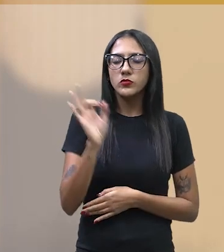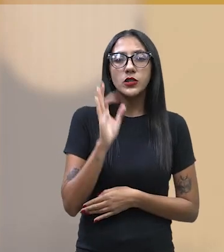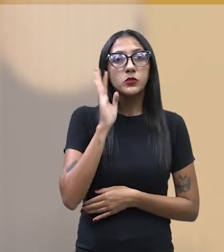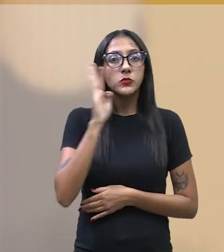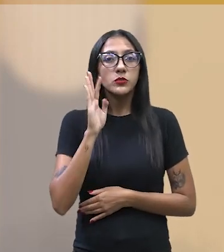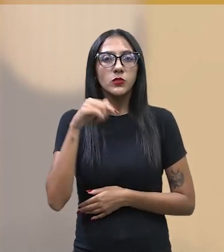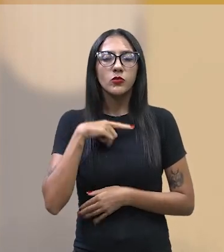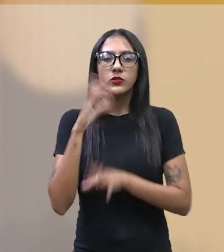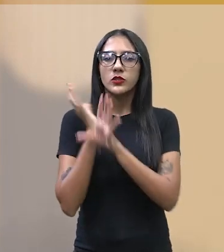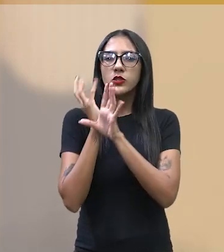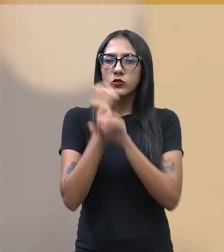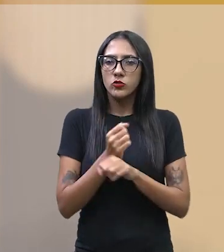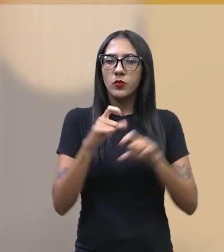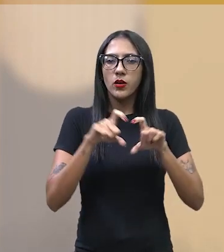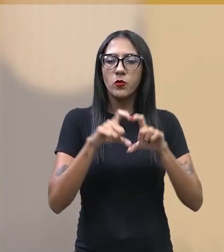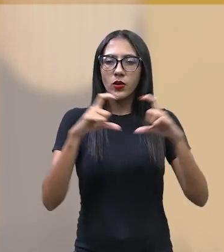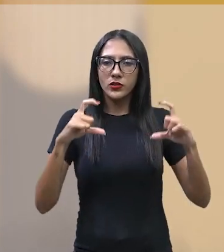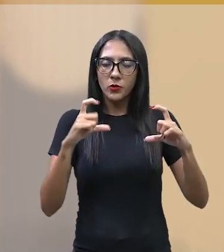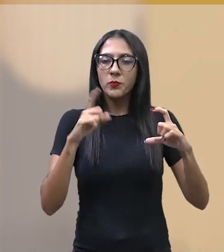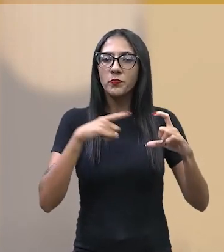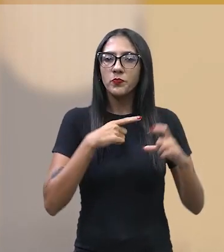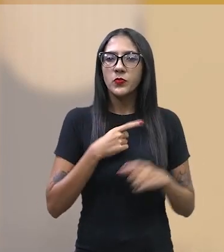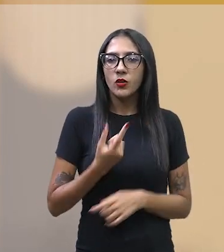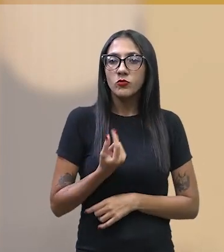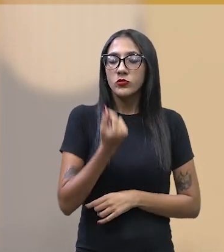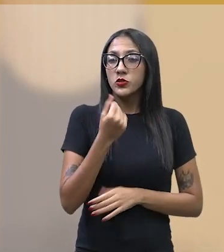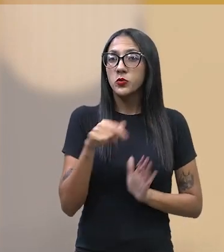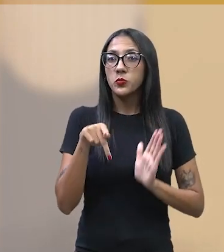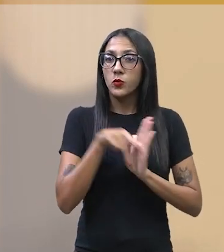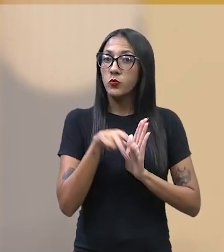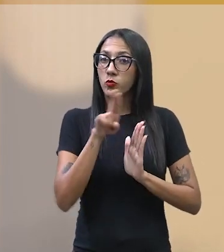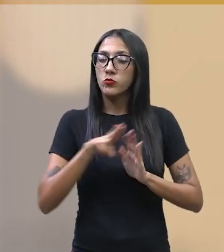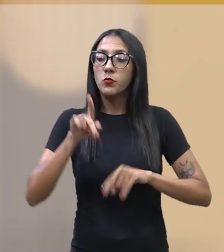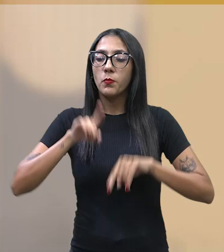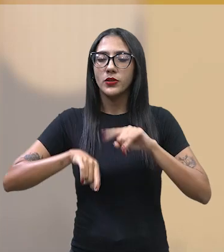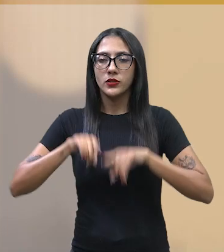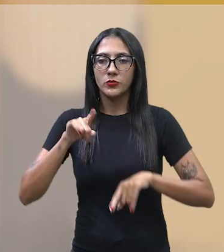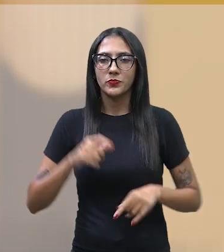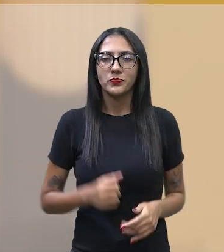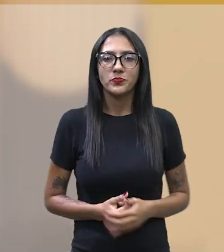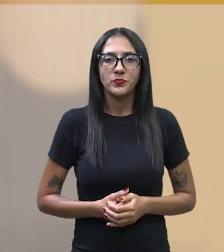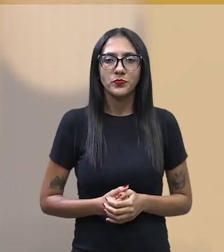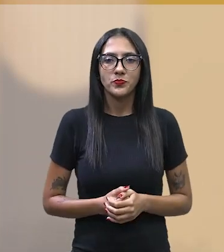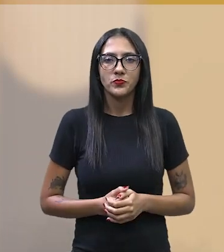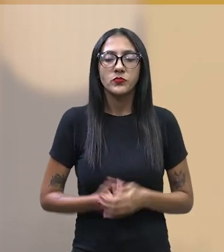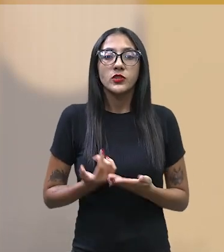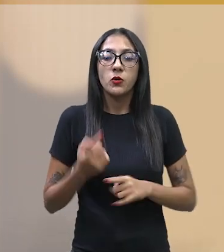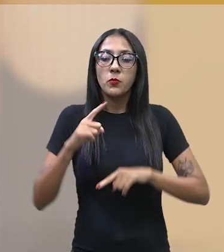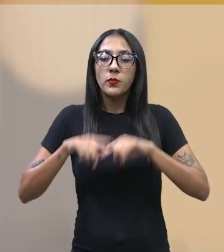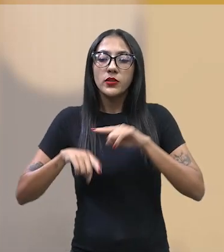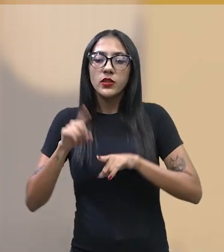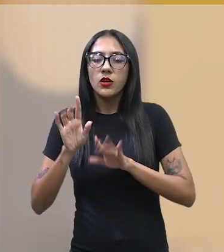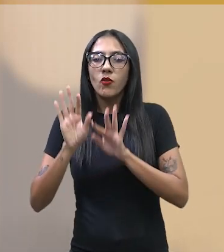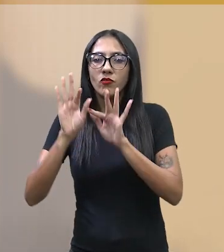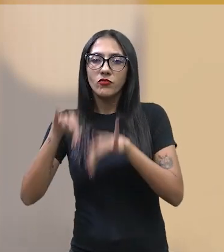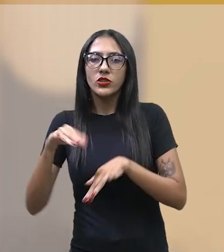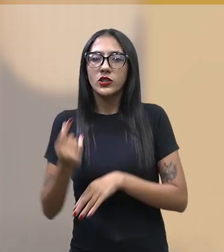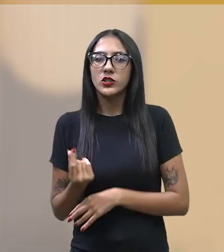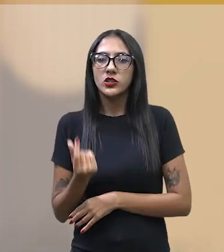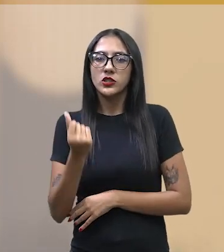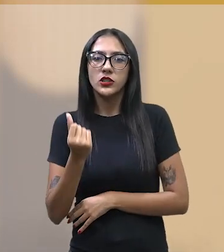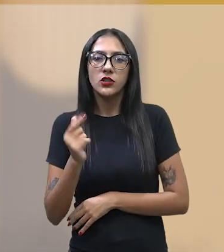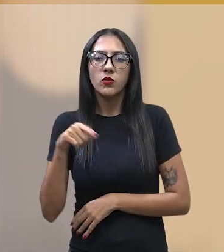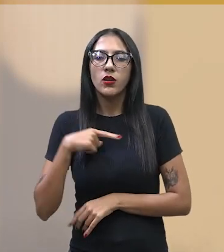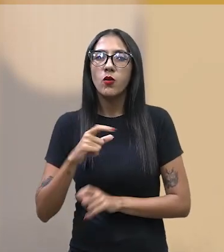do nosso cálculo? Vai ser o valor de custo do seu produto. Então, a gente vai dizer que o valor de custo do seu produto equivale ali